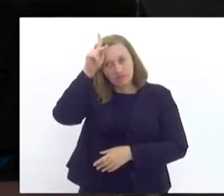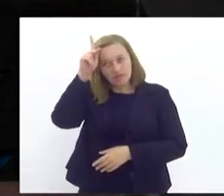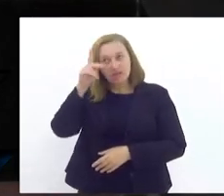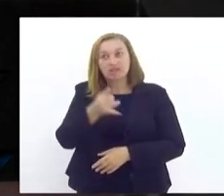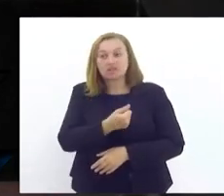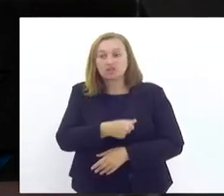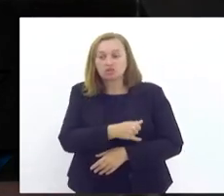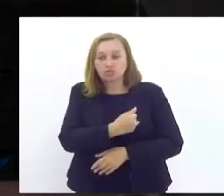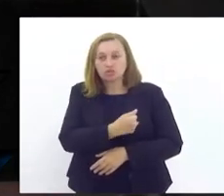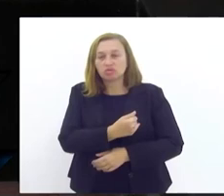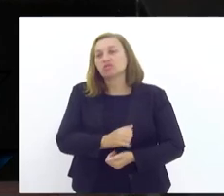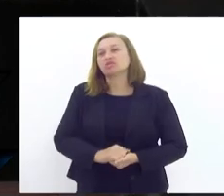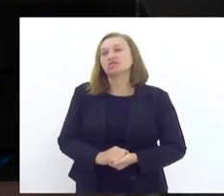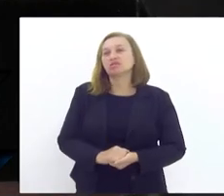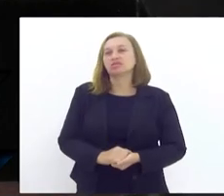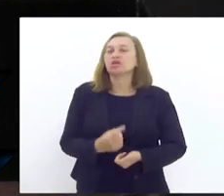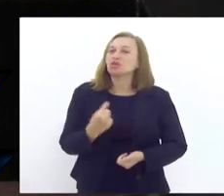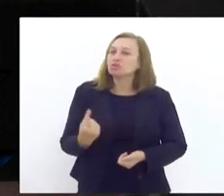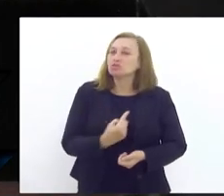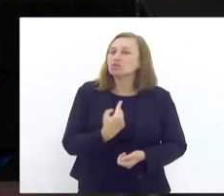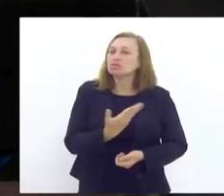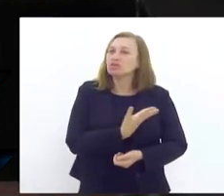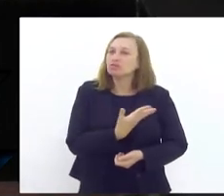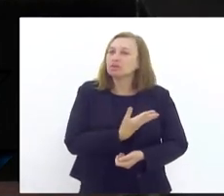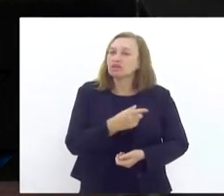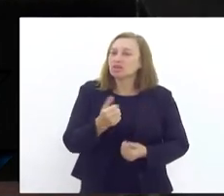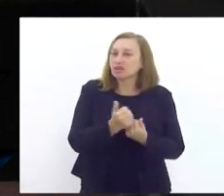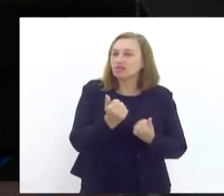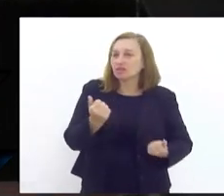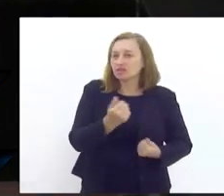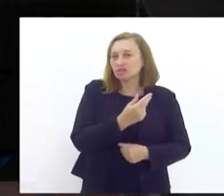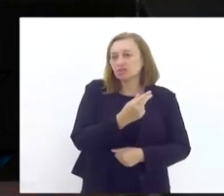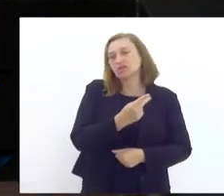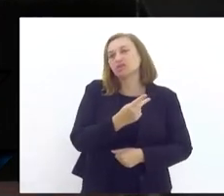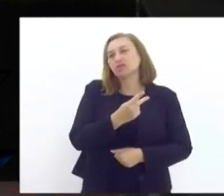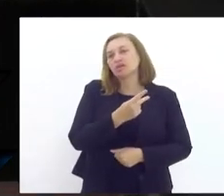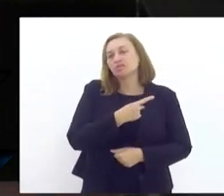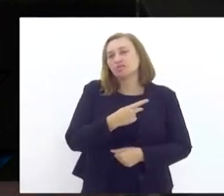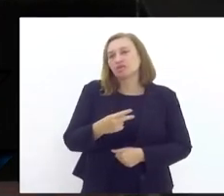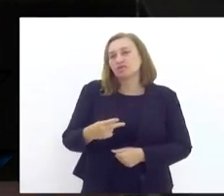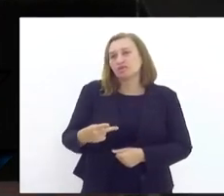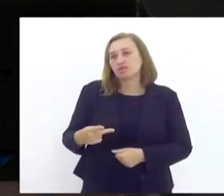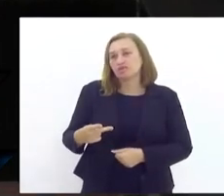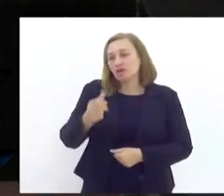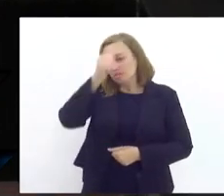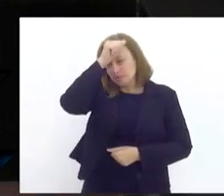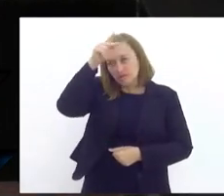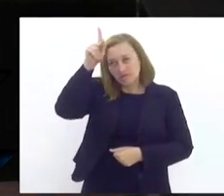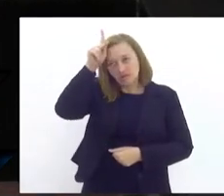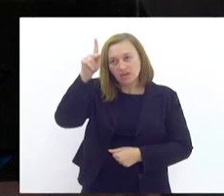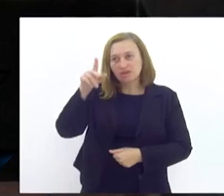Meriti e o nosso colega aqui que é vice-prefeito Valdeci da Saúde